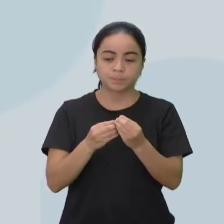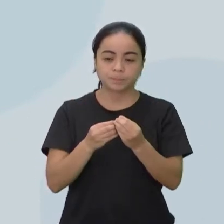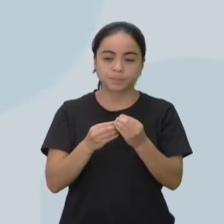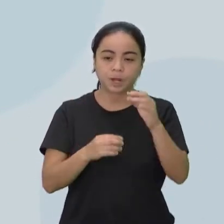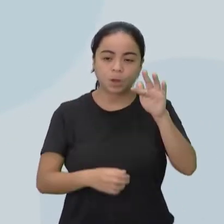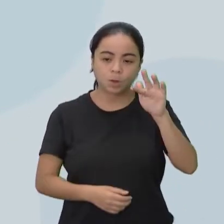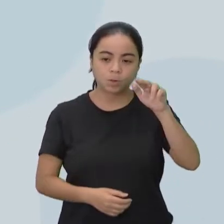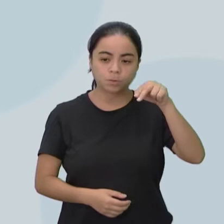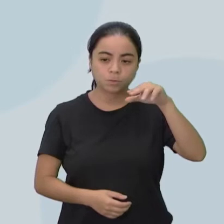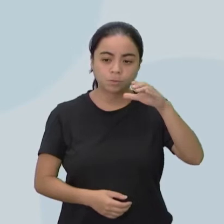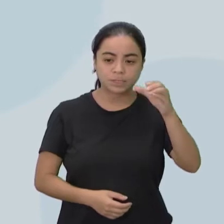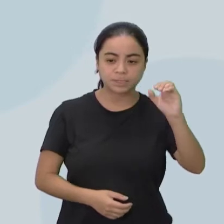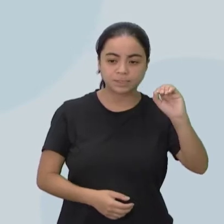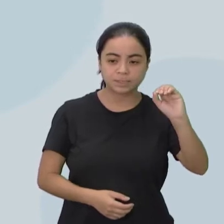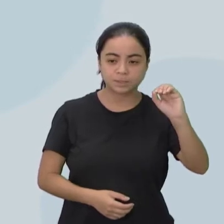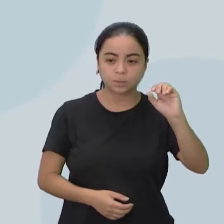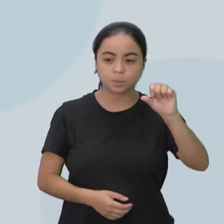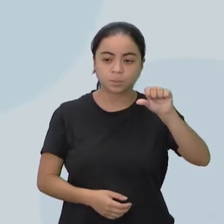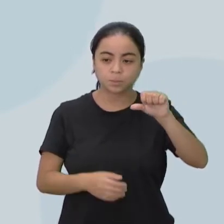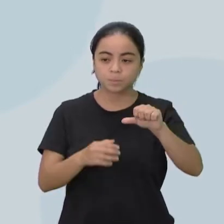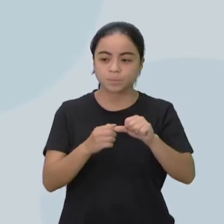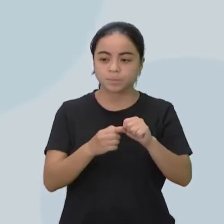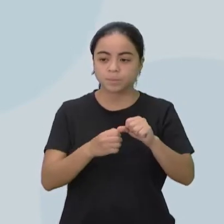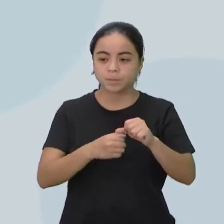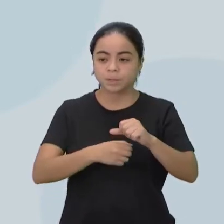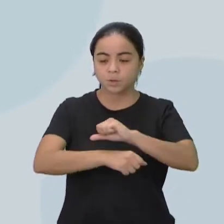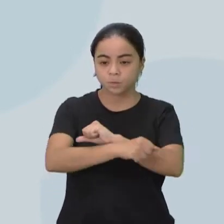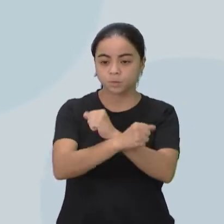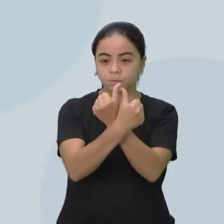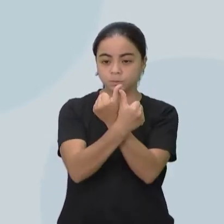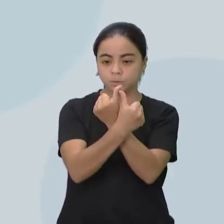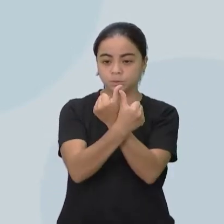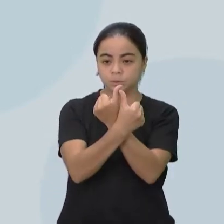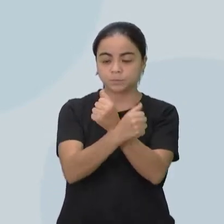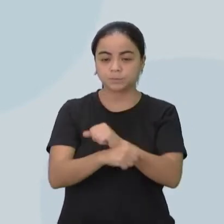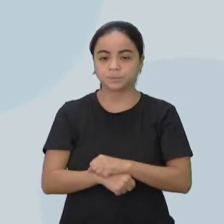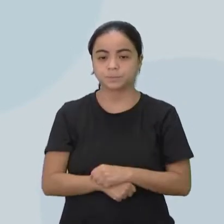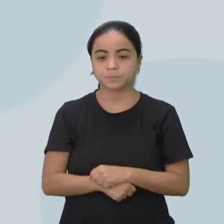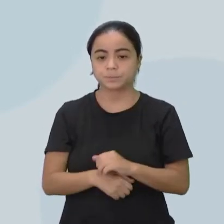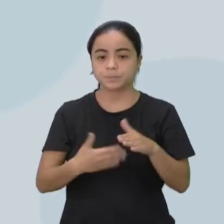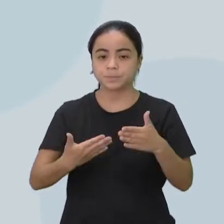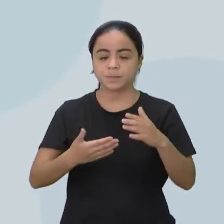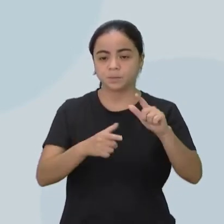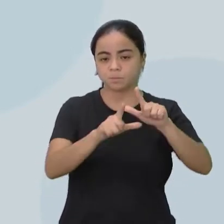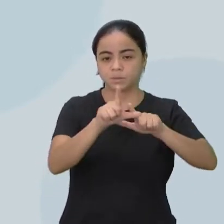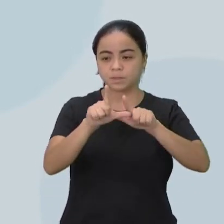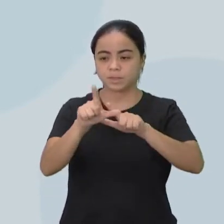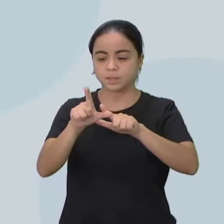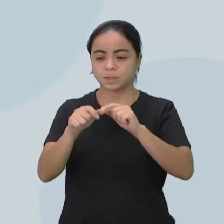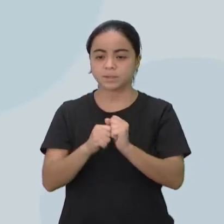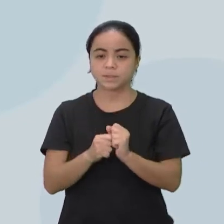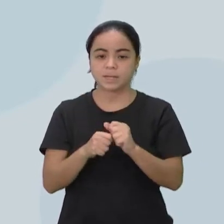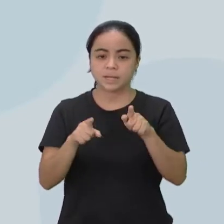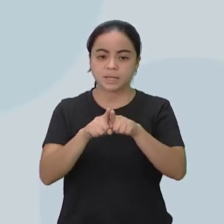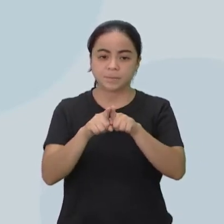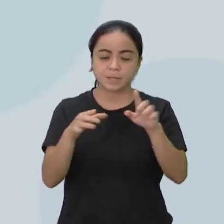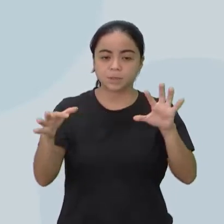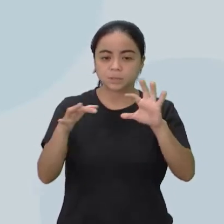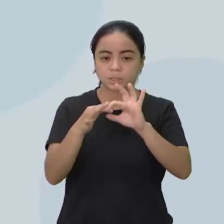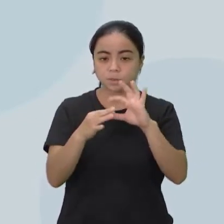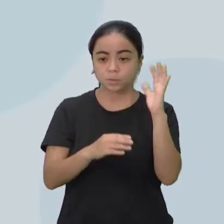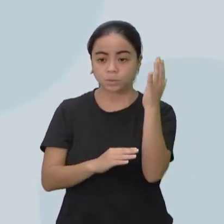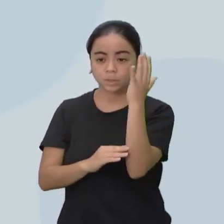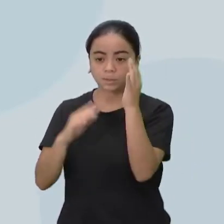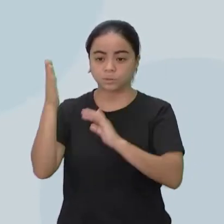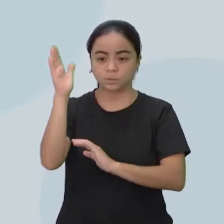grau, tá certo? Então, não aparece quadrado, cubo, nada disso nas letras, tá certo? E integrados aí com fenômenos